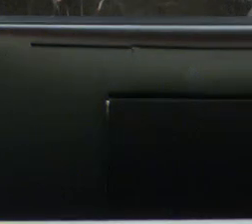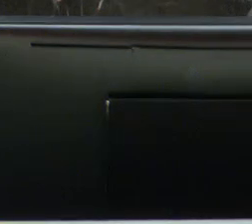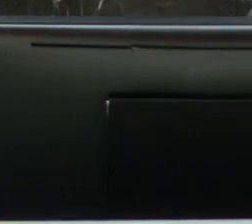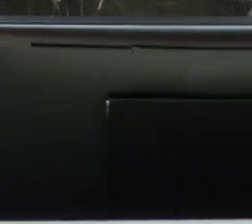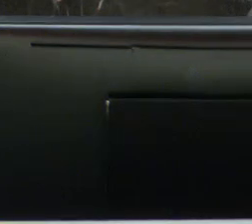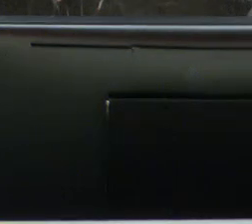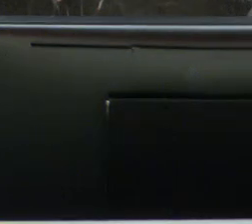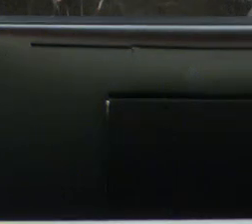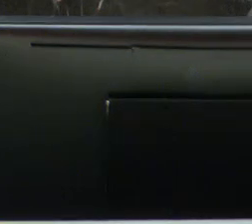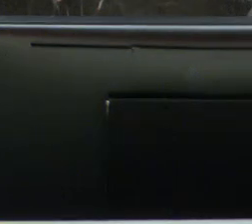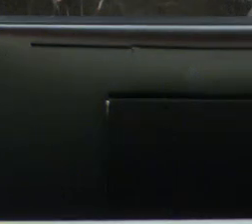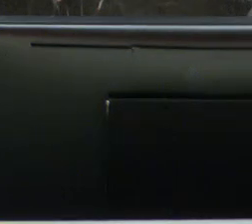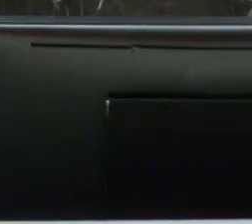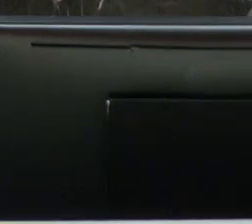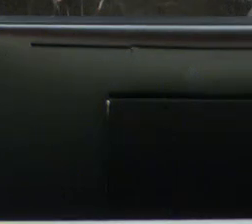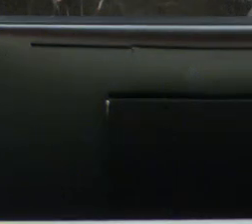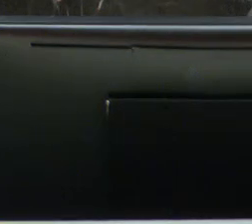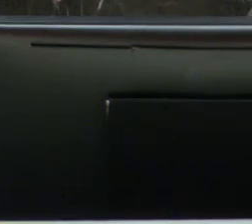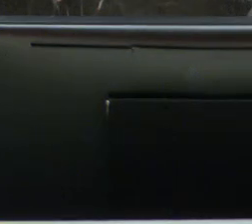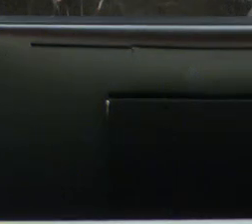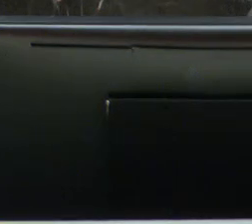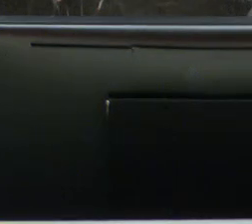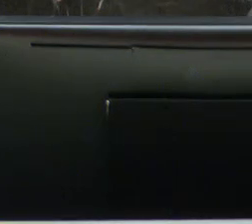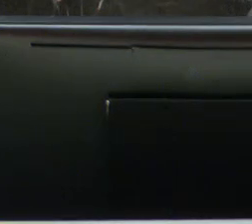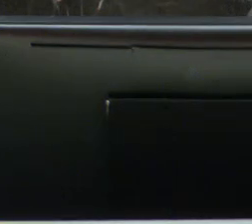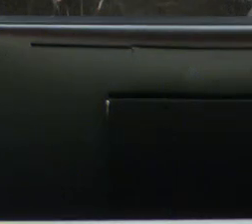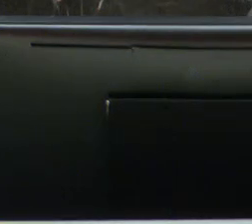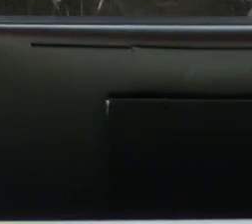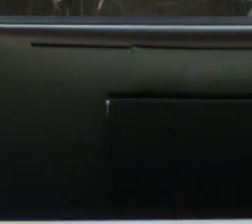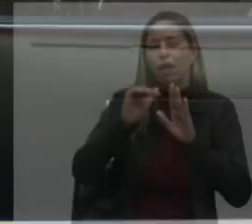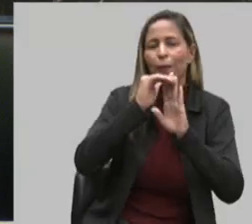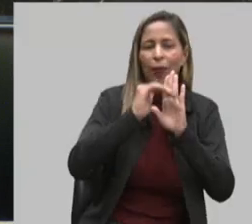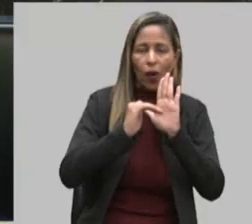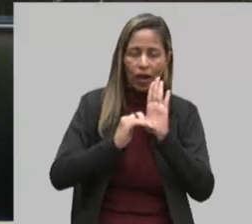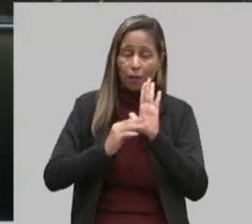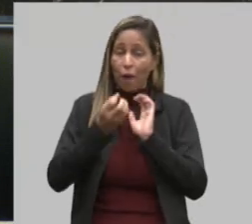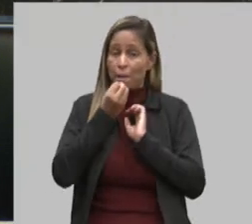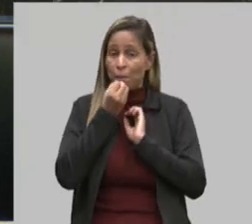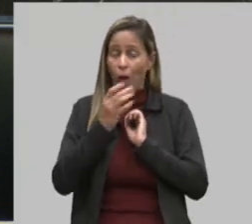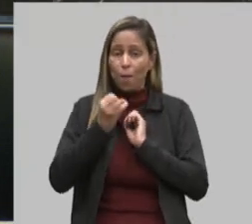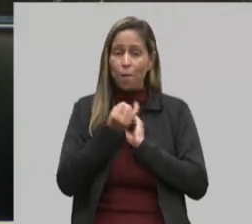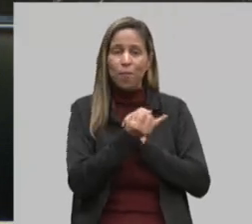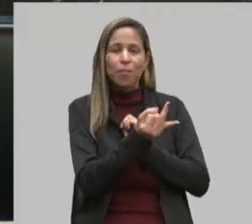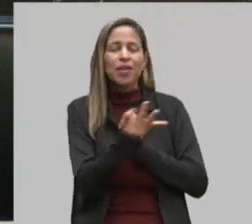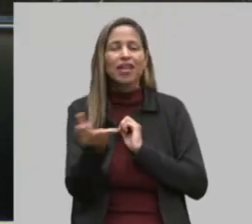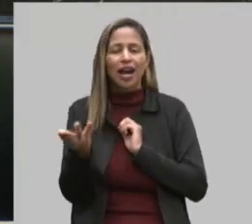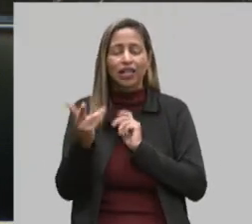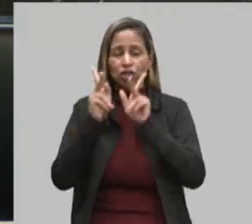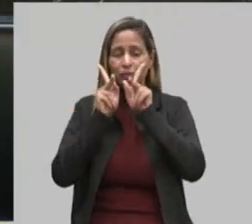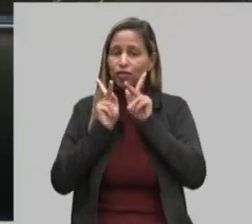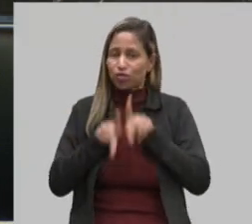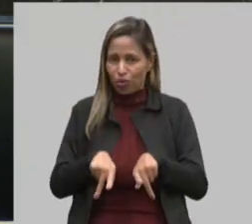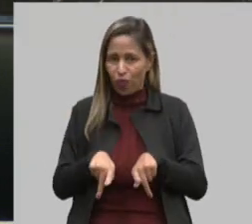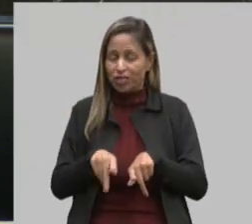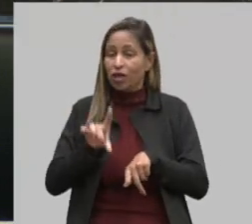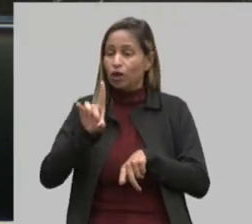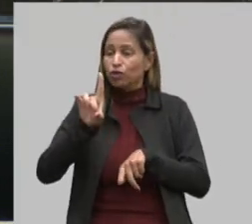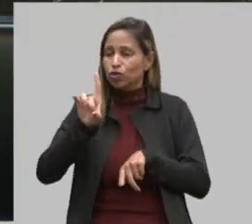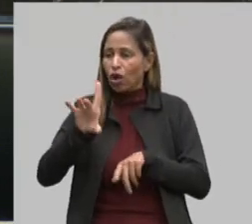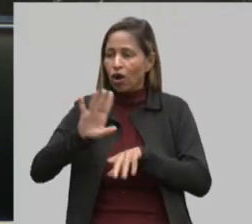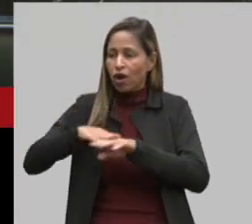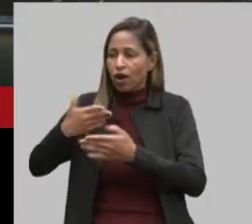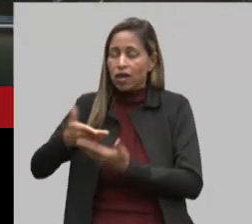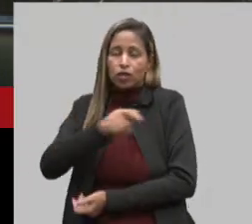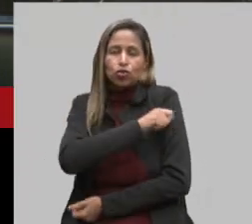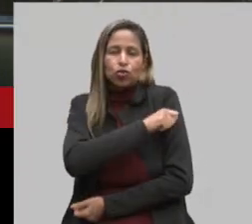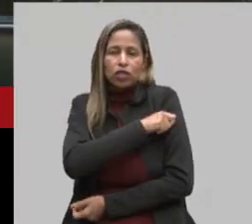certeza de que esse programa Continuará a beneficiar milhares e milhares de pessoas não só entre os estudantes